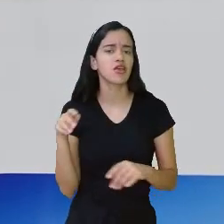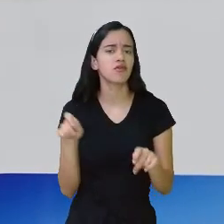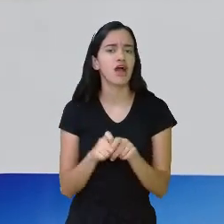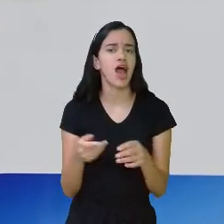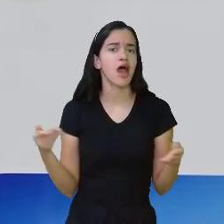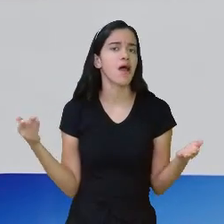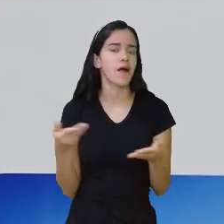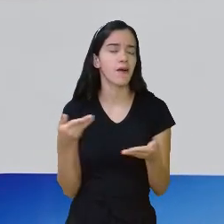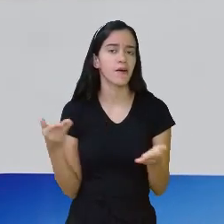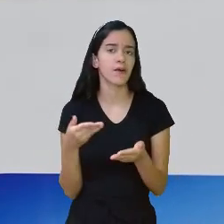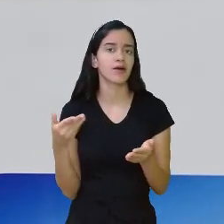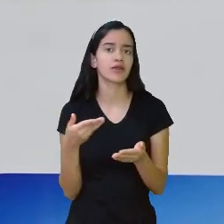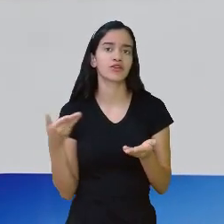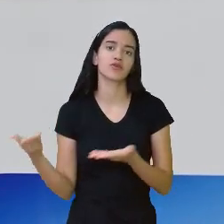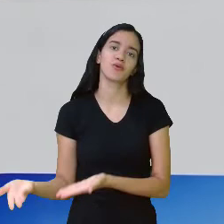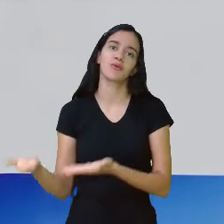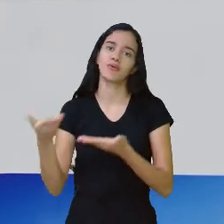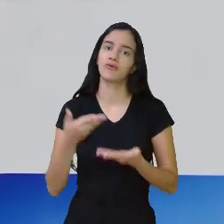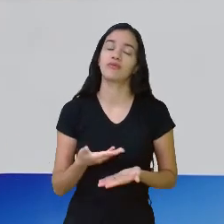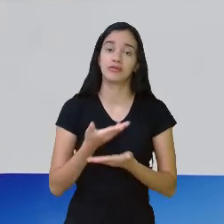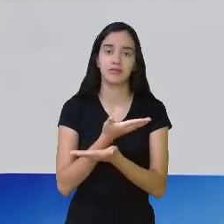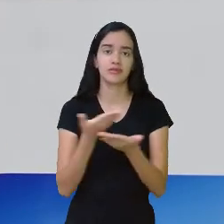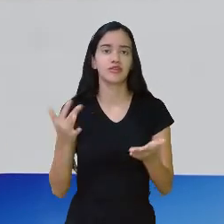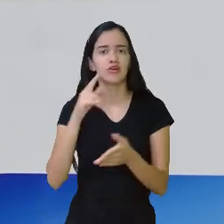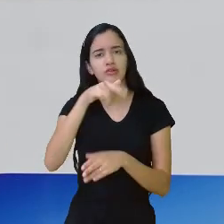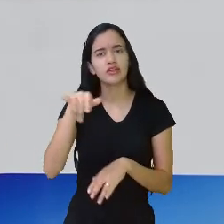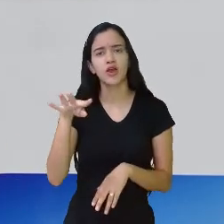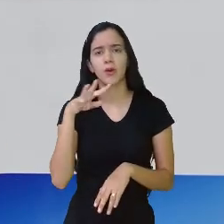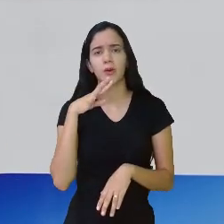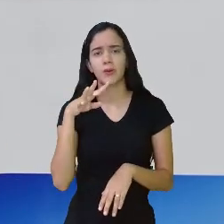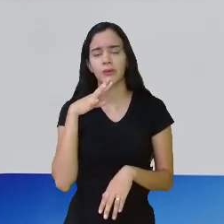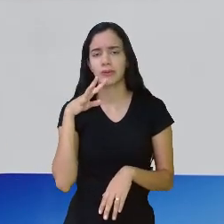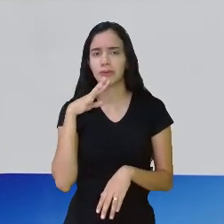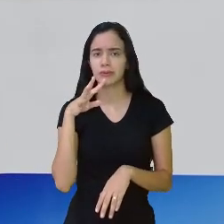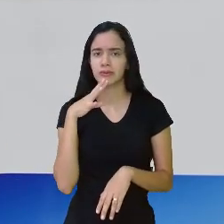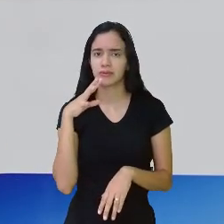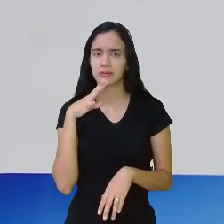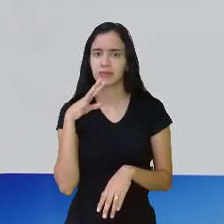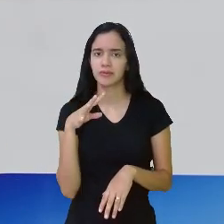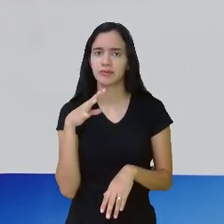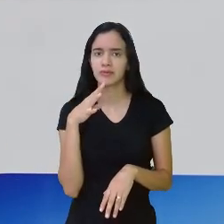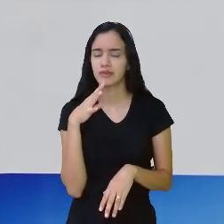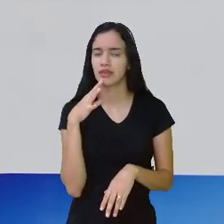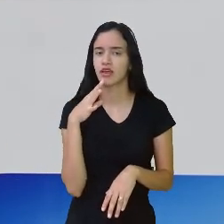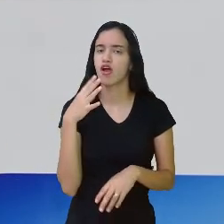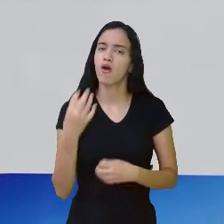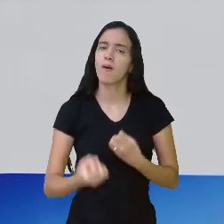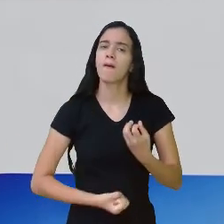agora é, eu vou fazer um convite para vocês. Vocês conhecem o poema de